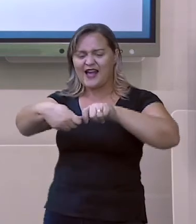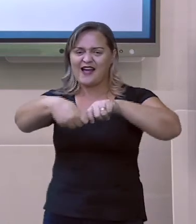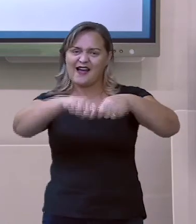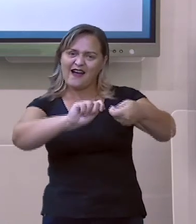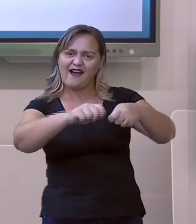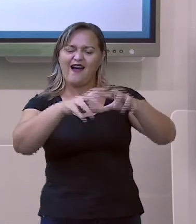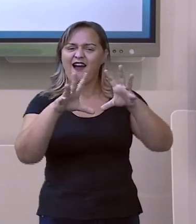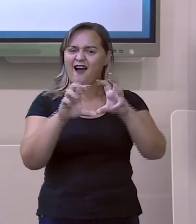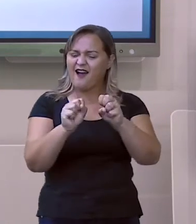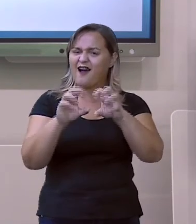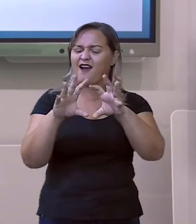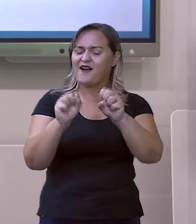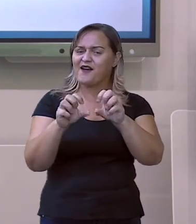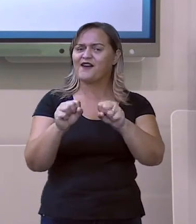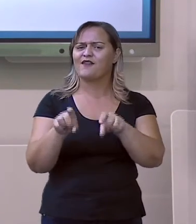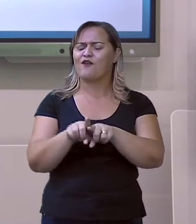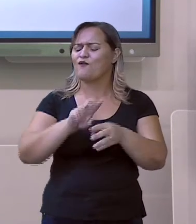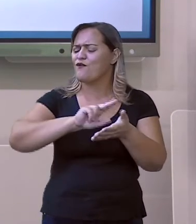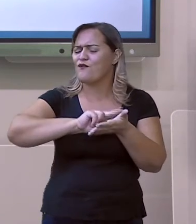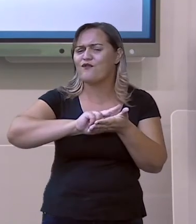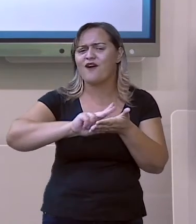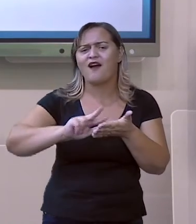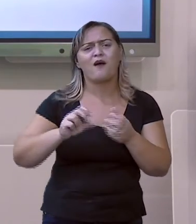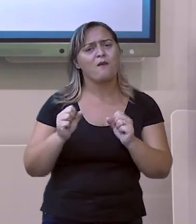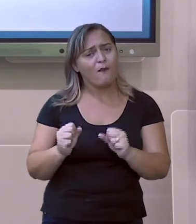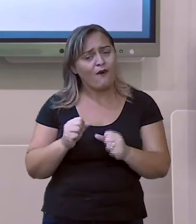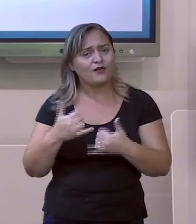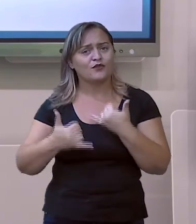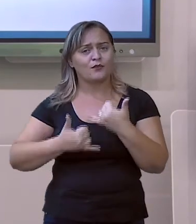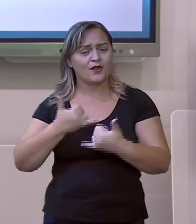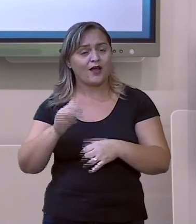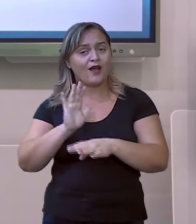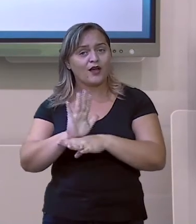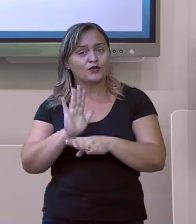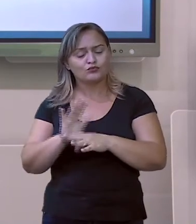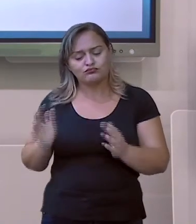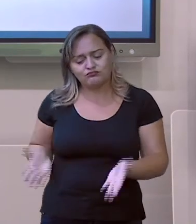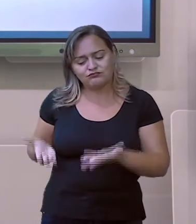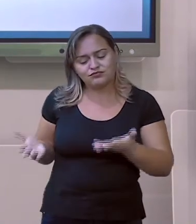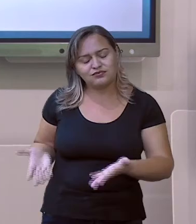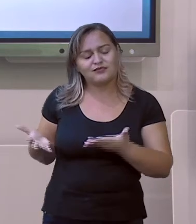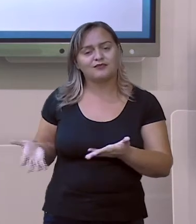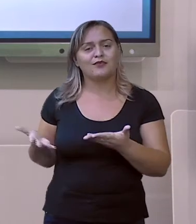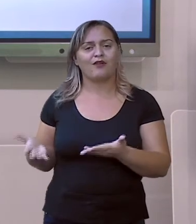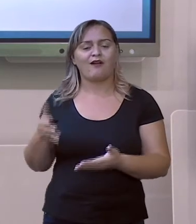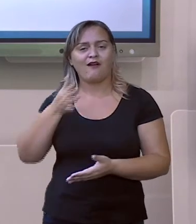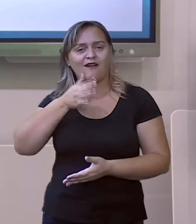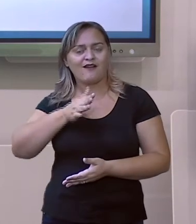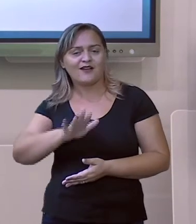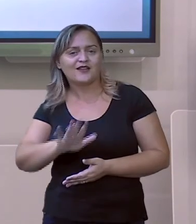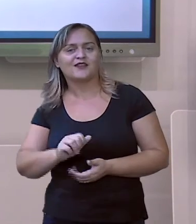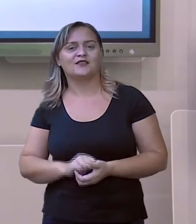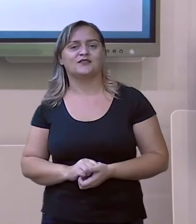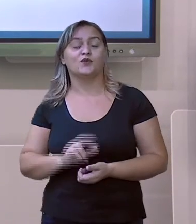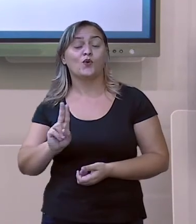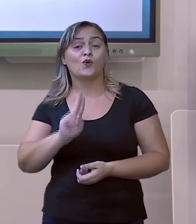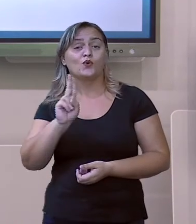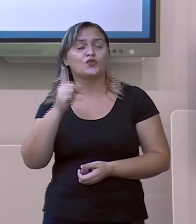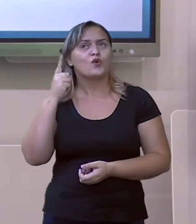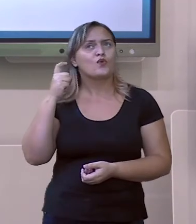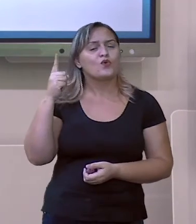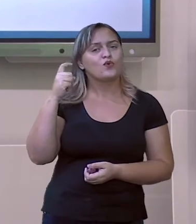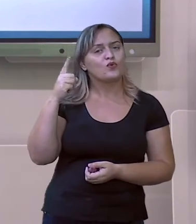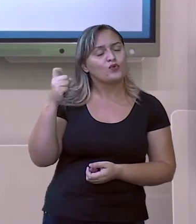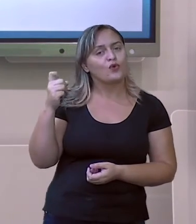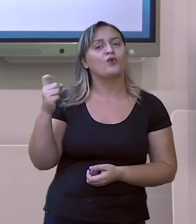brincadeiras diferentes, né? Então, use sonzinhos de animais, de veículos e sons engraçados. Usar os sons faz parte natural da